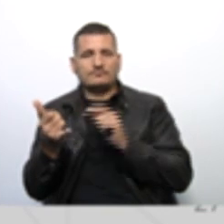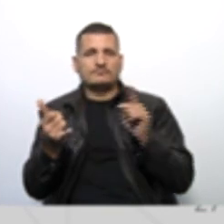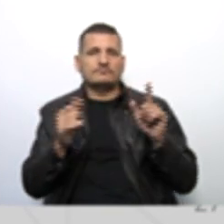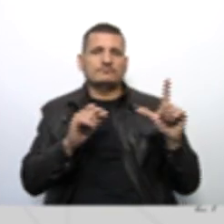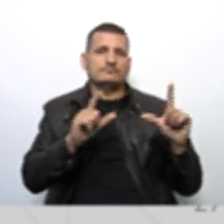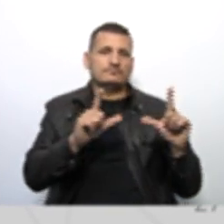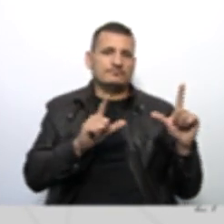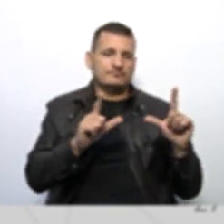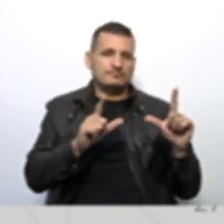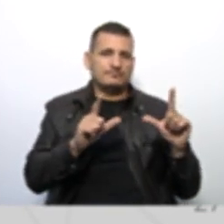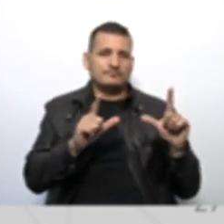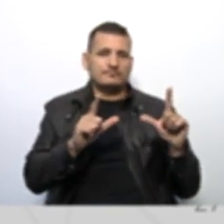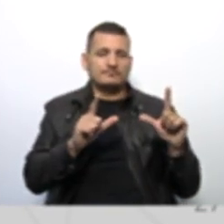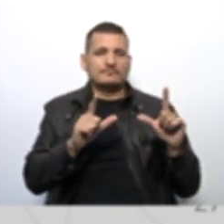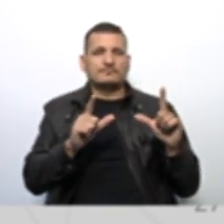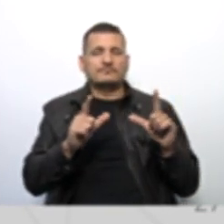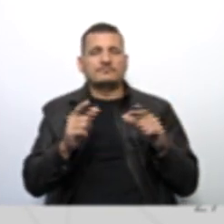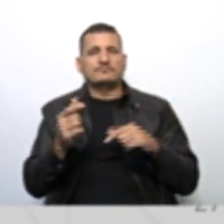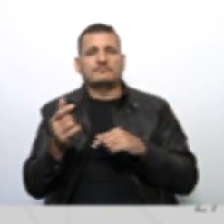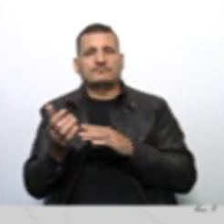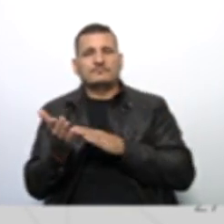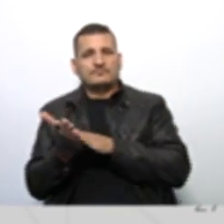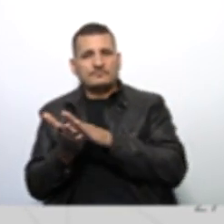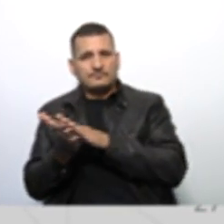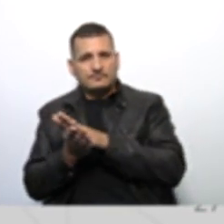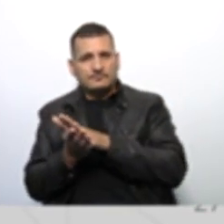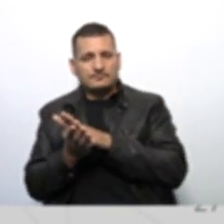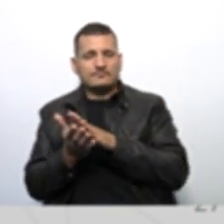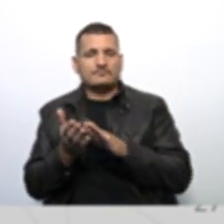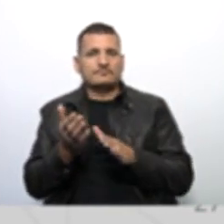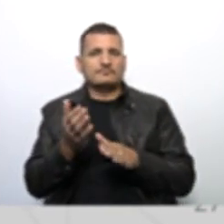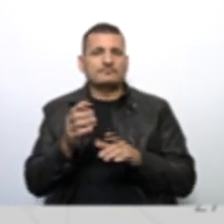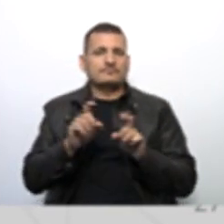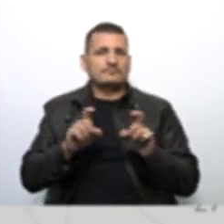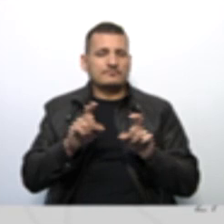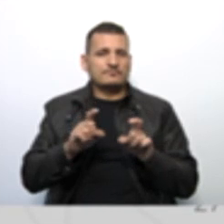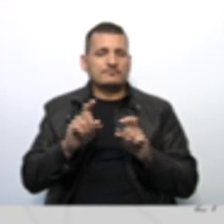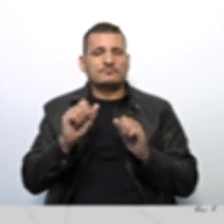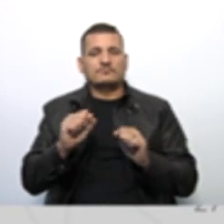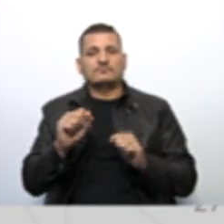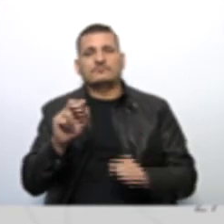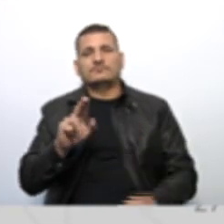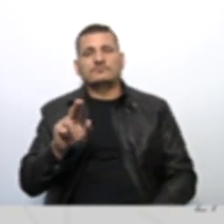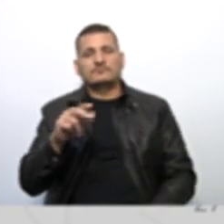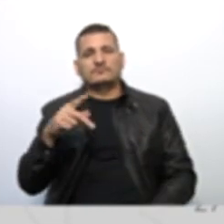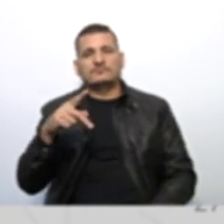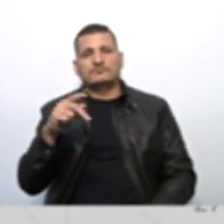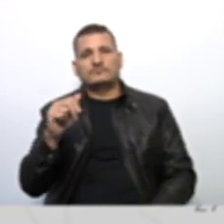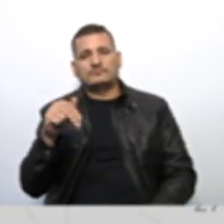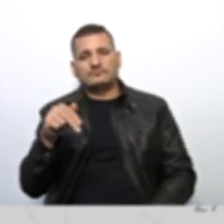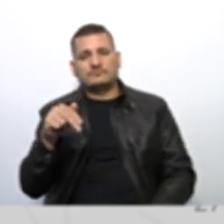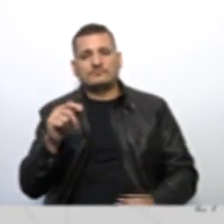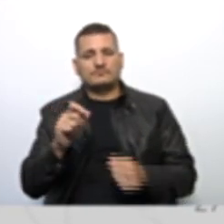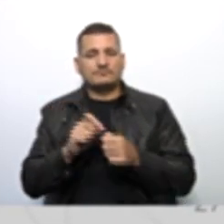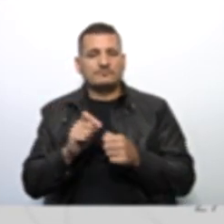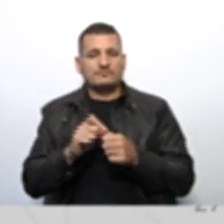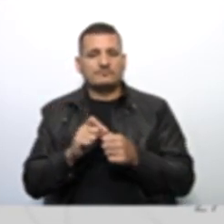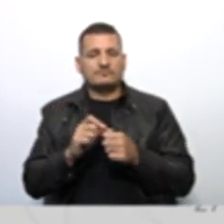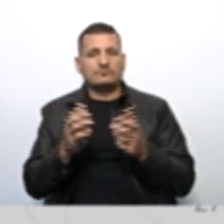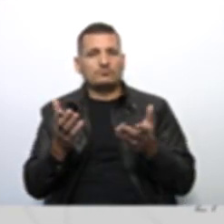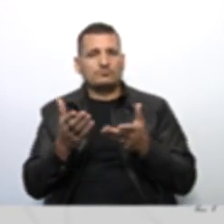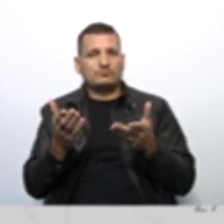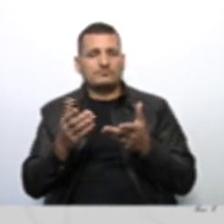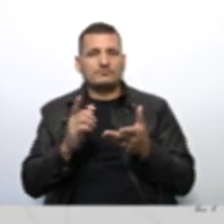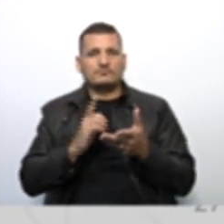TV, impressora, computador, tudo no mesmo ambiente, você pode utilizar uma PAN para poder fazer isso. E hoje você encontra até aí nos